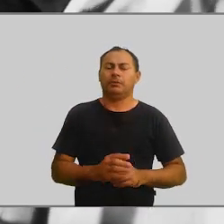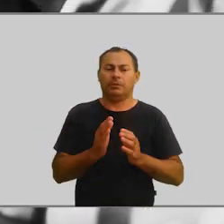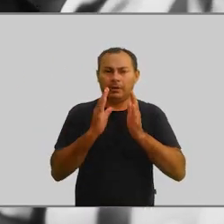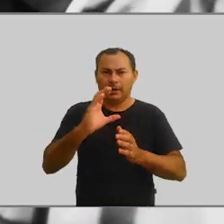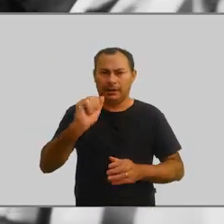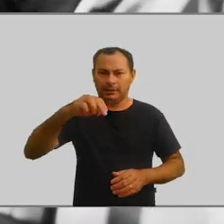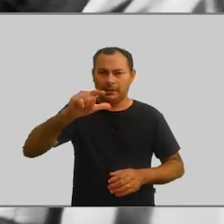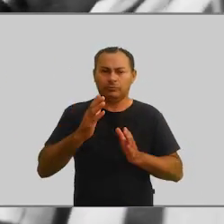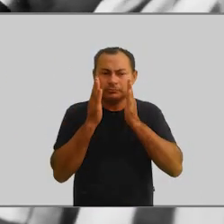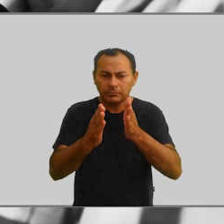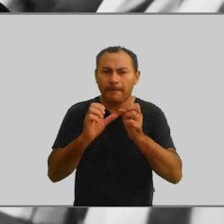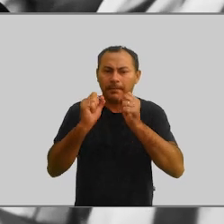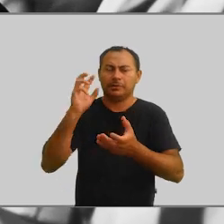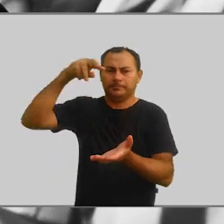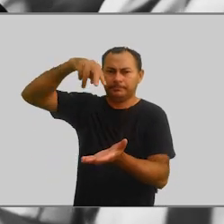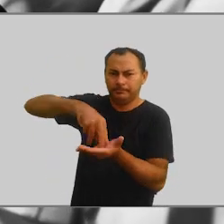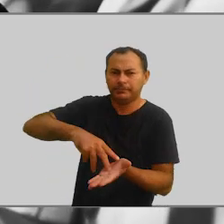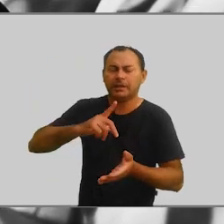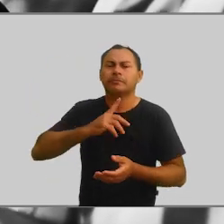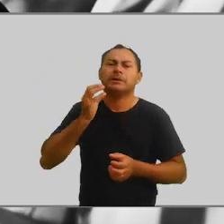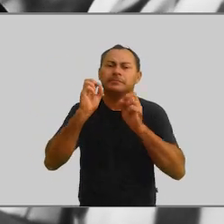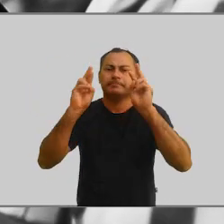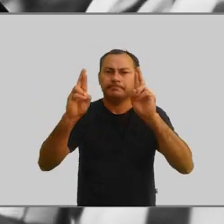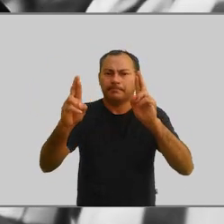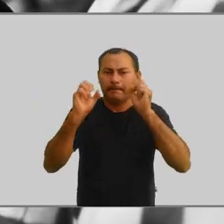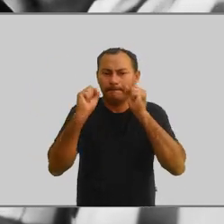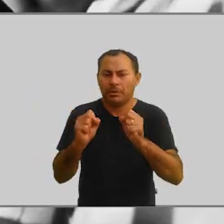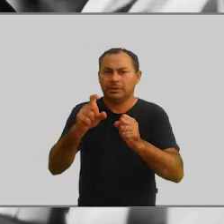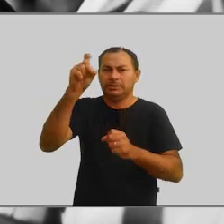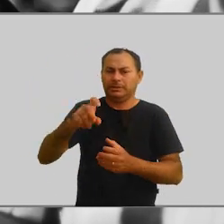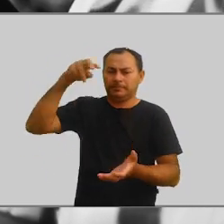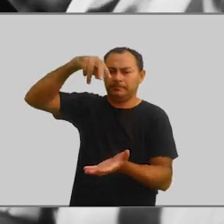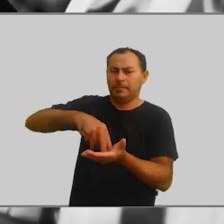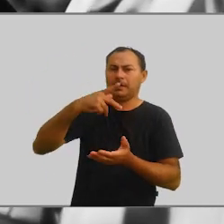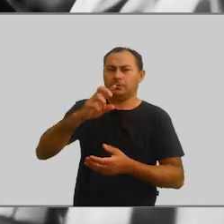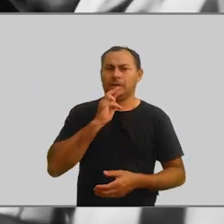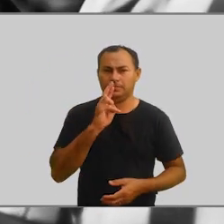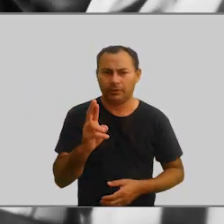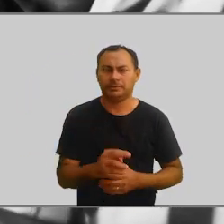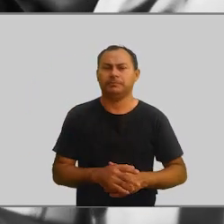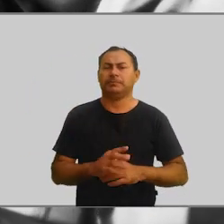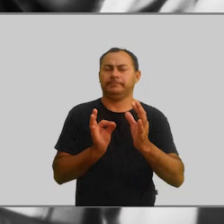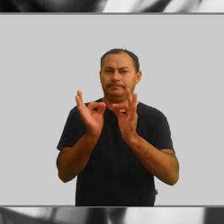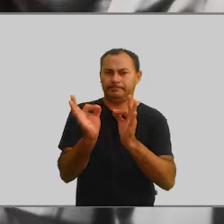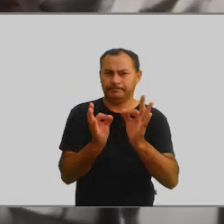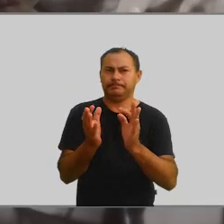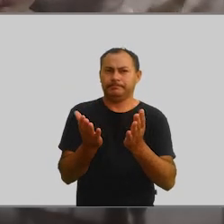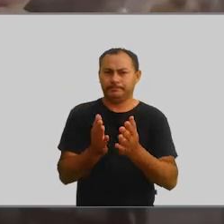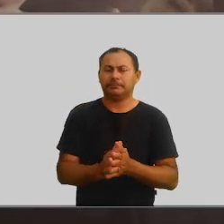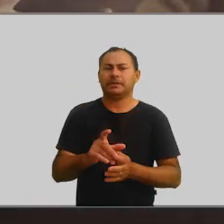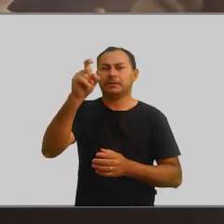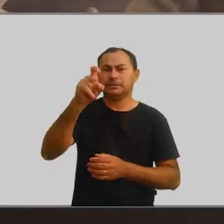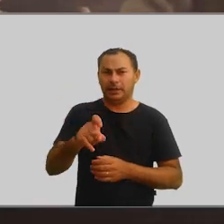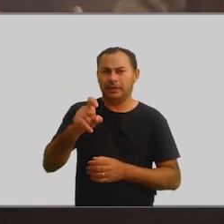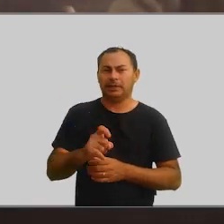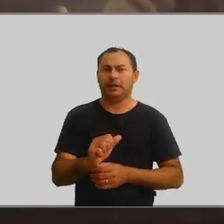o canal através do qual Ele pode operar, temos a esperança de podermos ser parte da sua resposta e da sua solução.